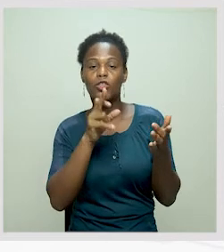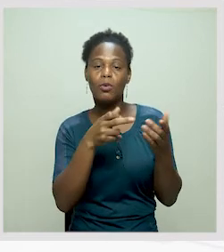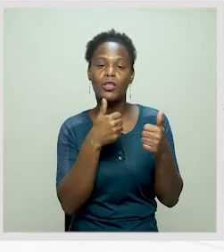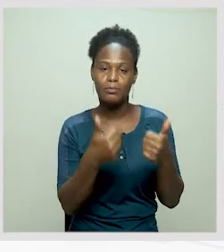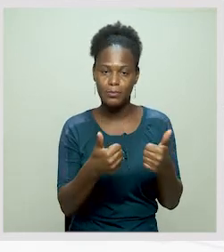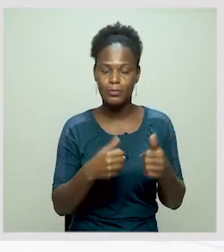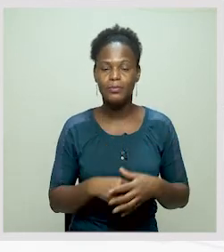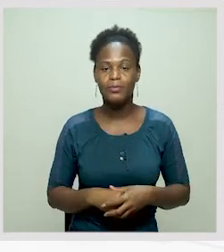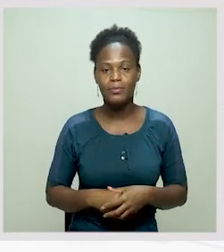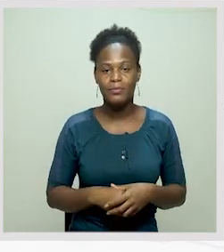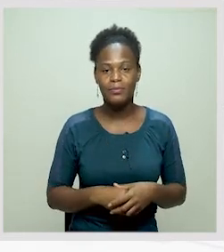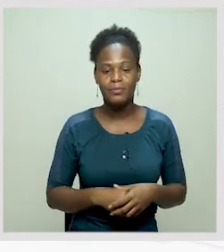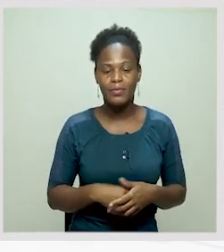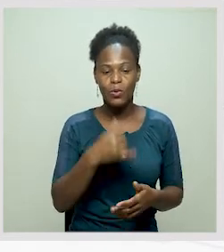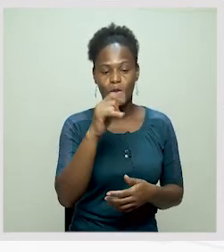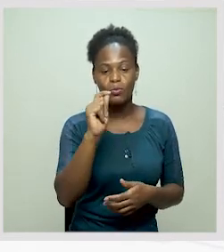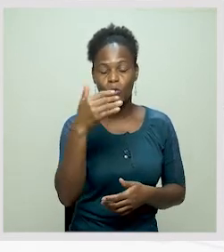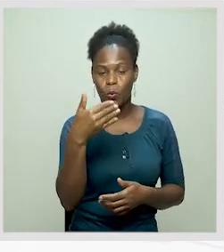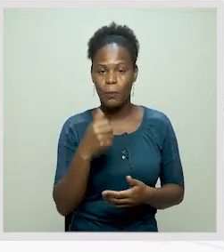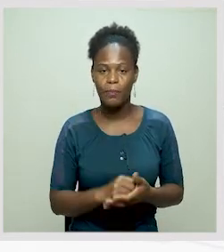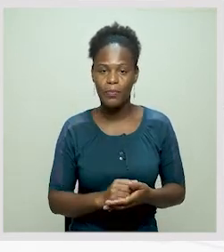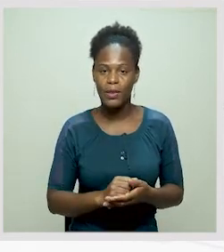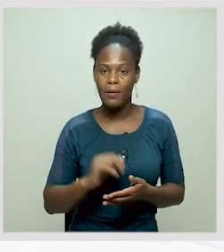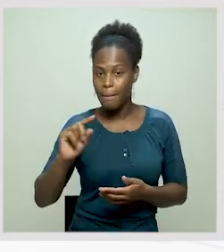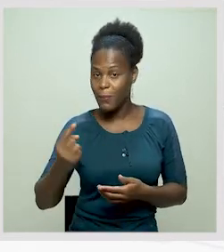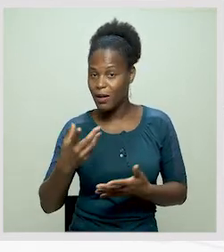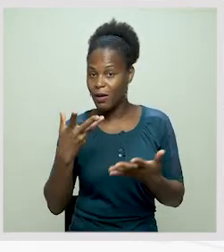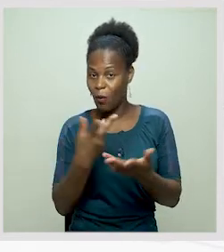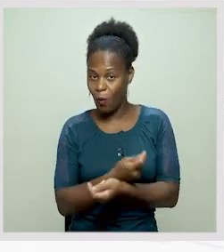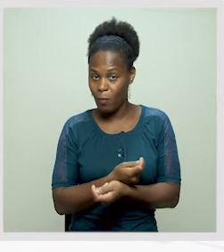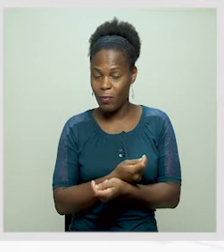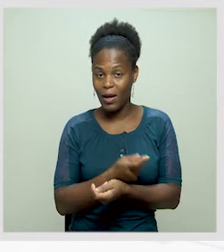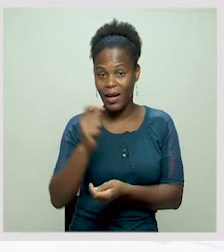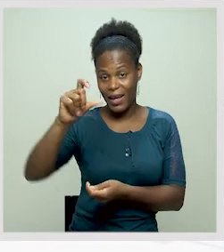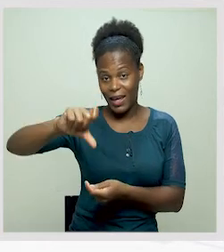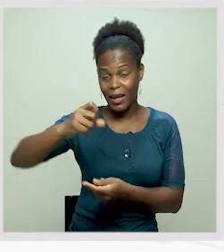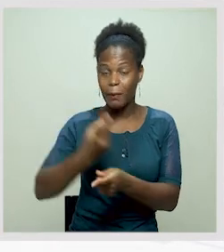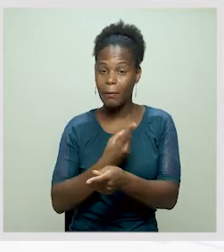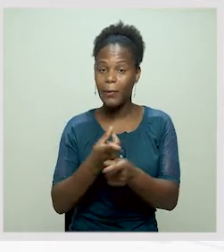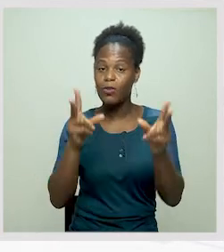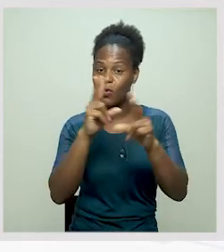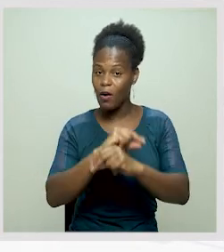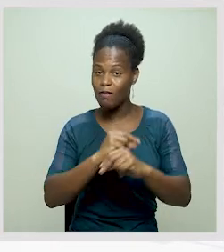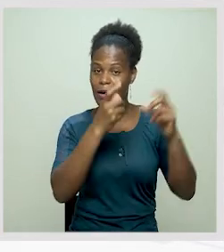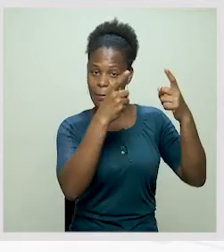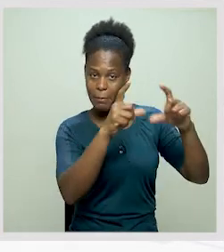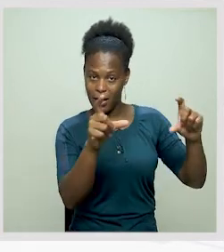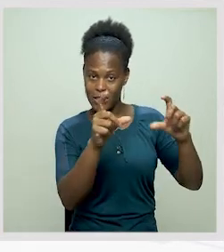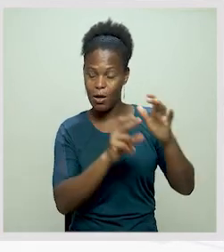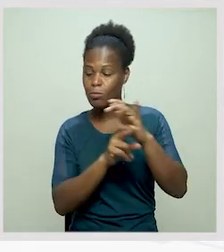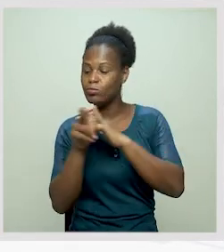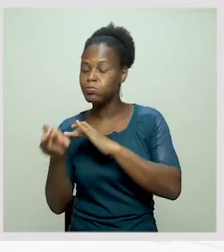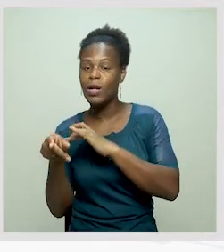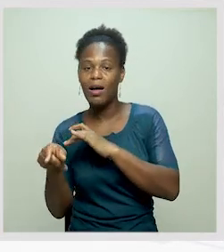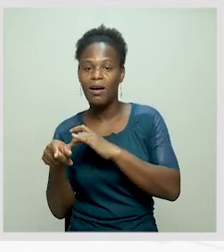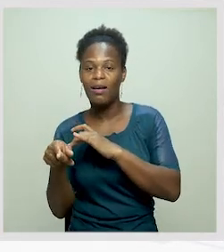afirmação correta. 2.1. Para a compra de um novo equipamento, uma empresa